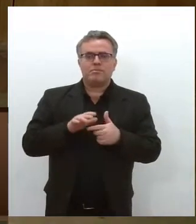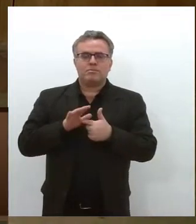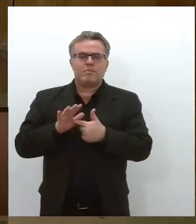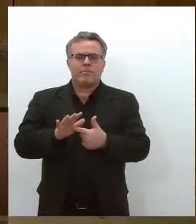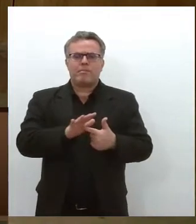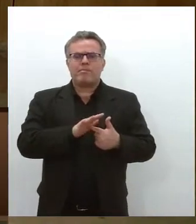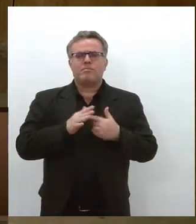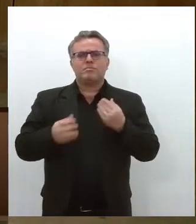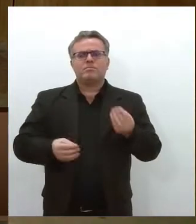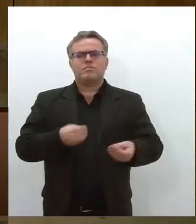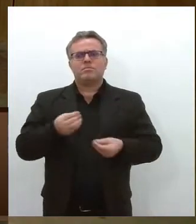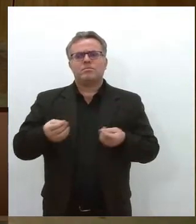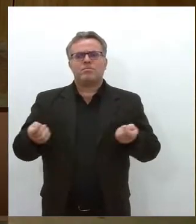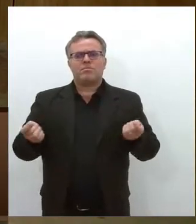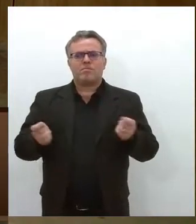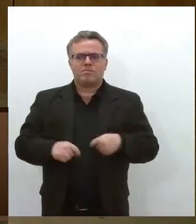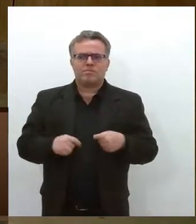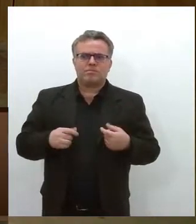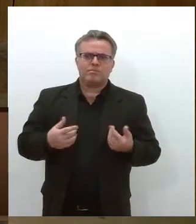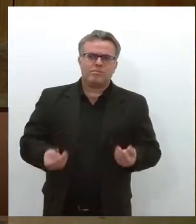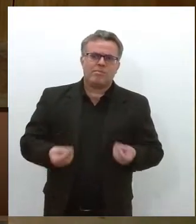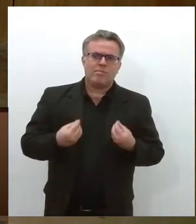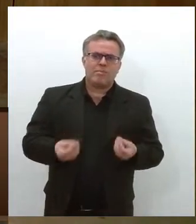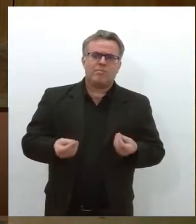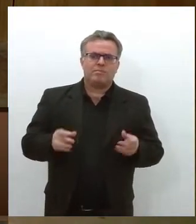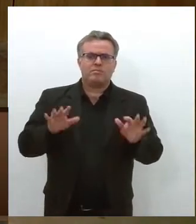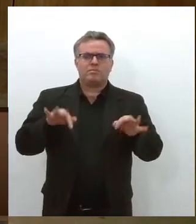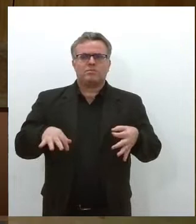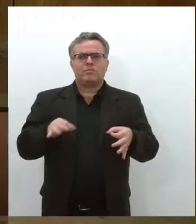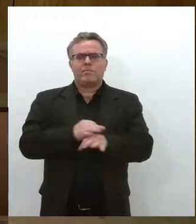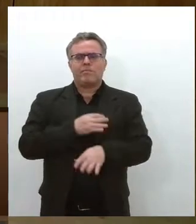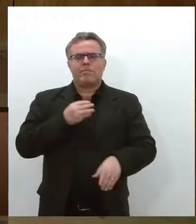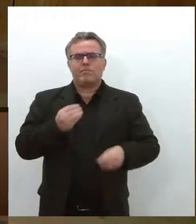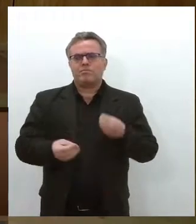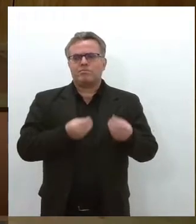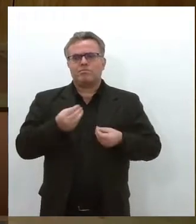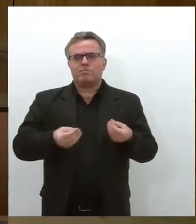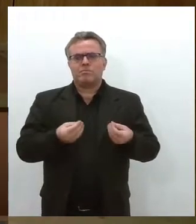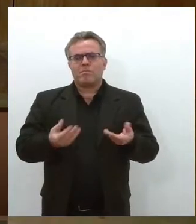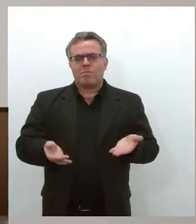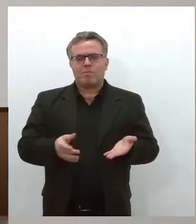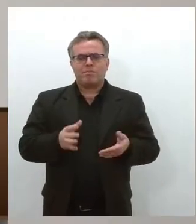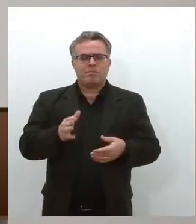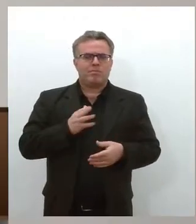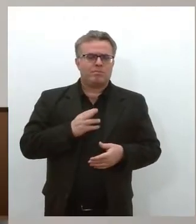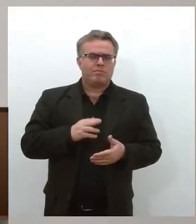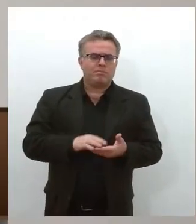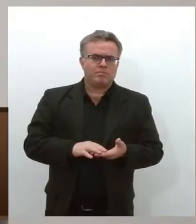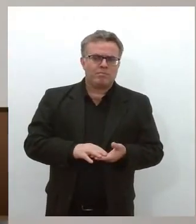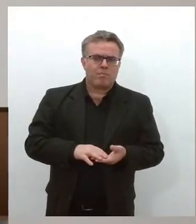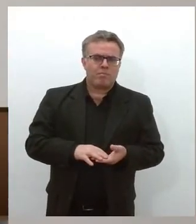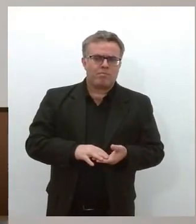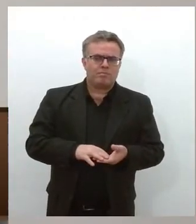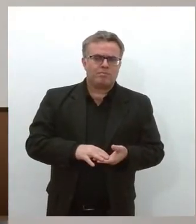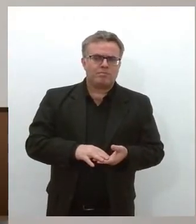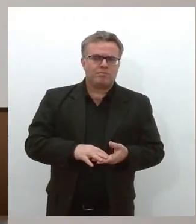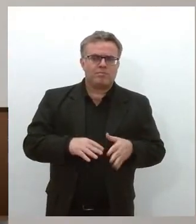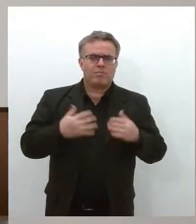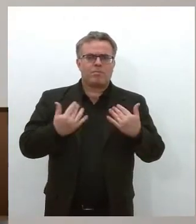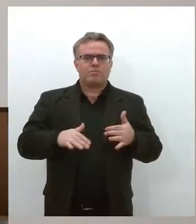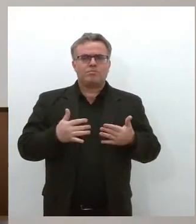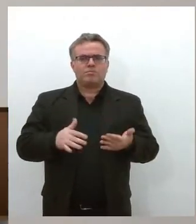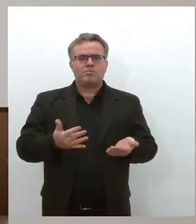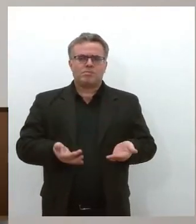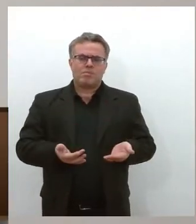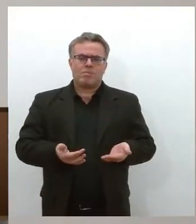ficou esse panorama, qual o final da análise. A gente não pode ser pessimista, né, e